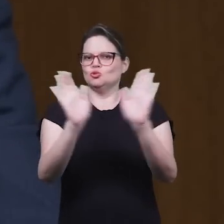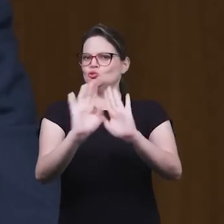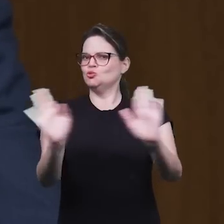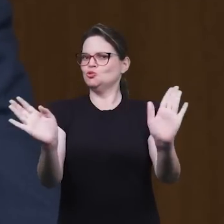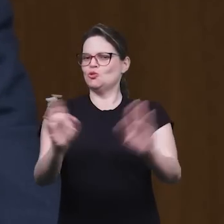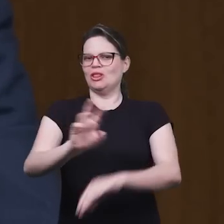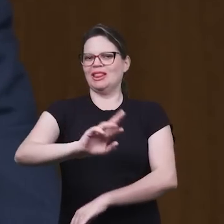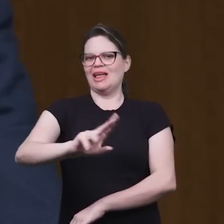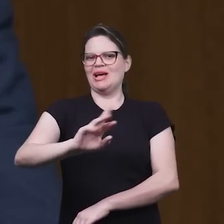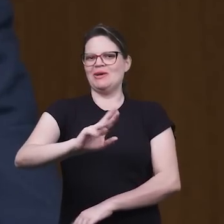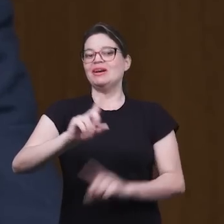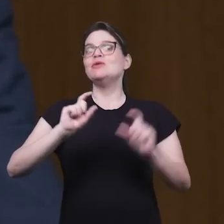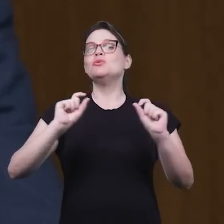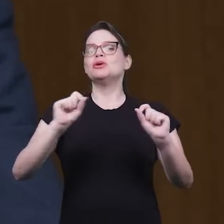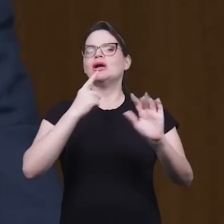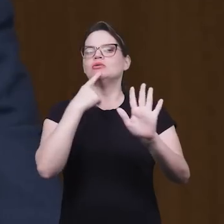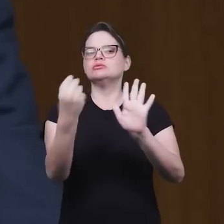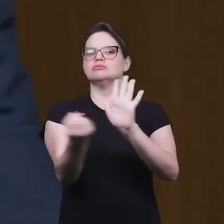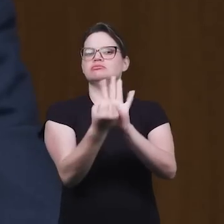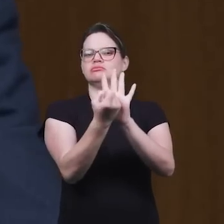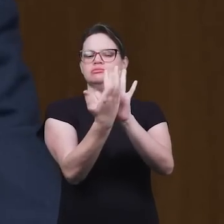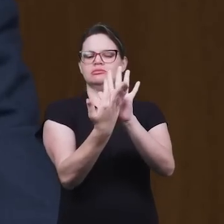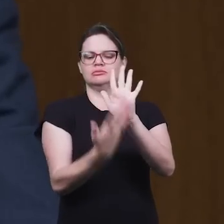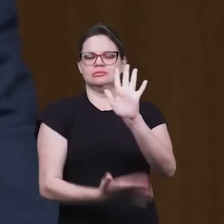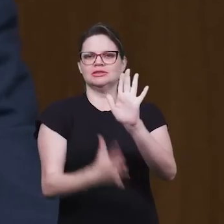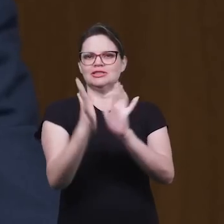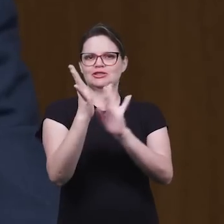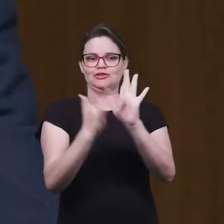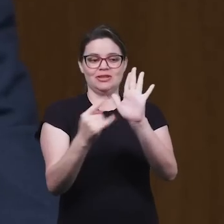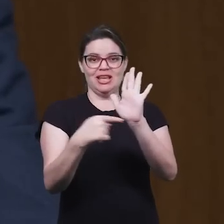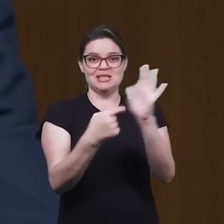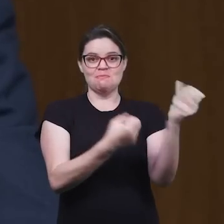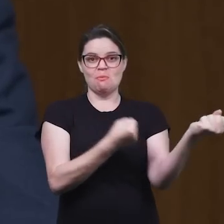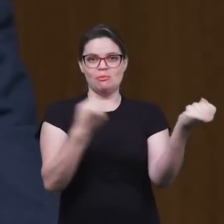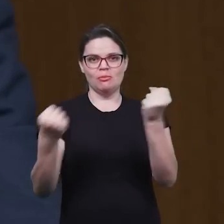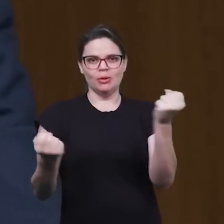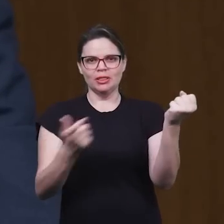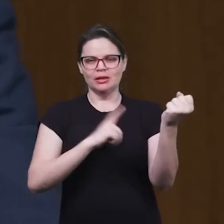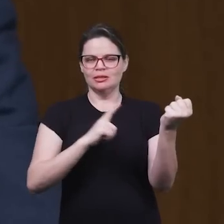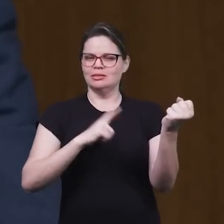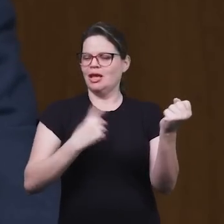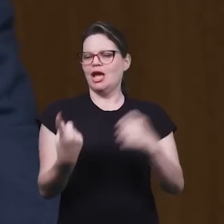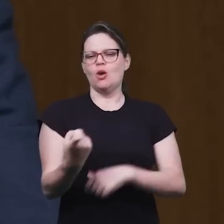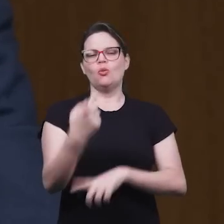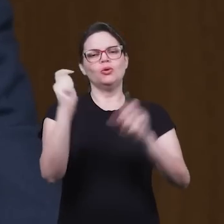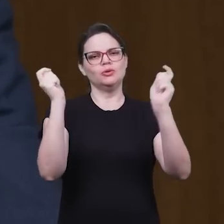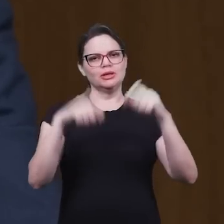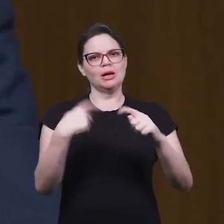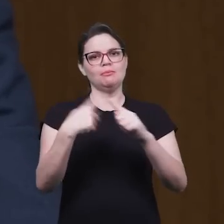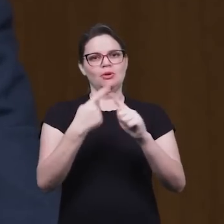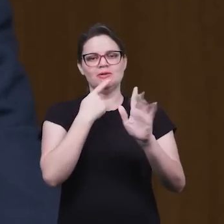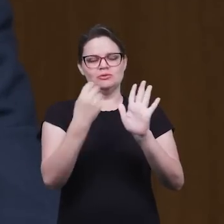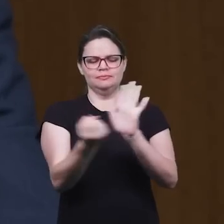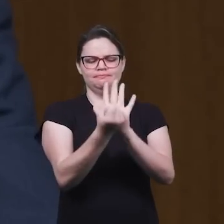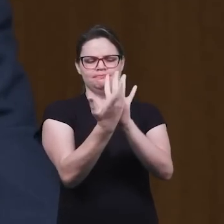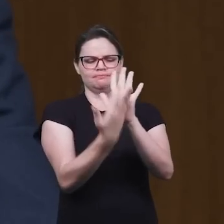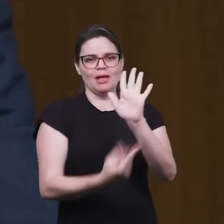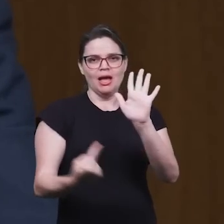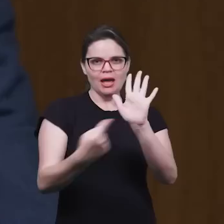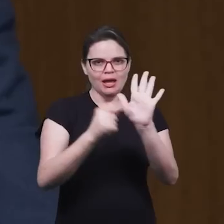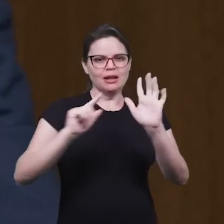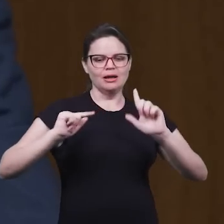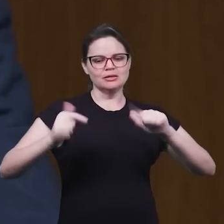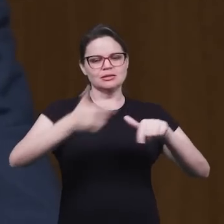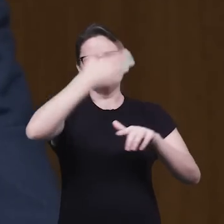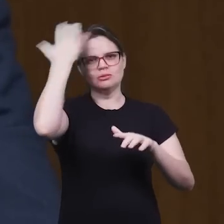sangue de Amém. Jesus Cristo. Se esse poder do sangue de Jesus, que é a operação do Espírito Santo, estiver na sua vida,